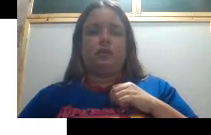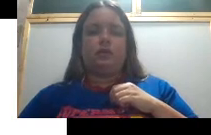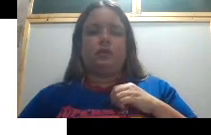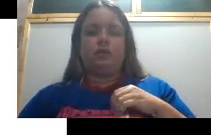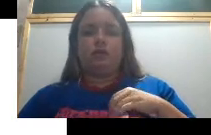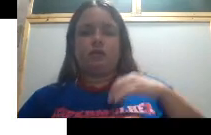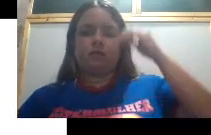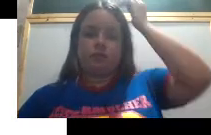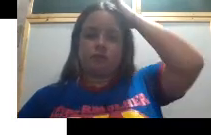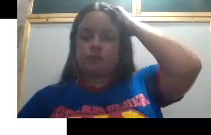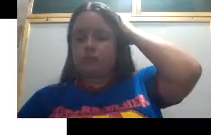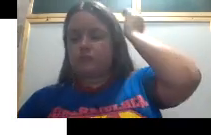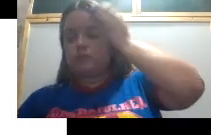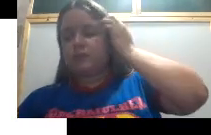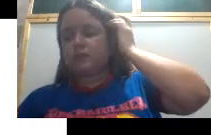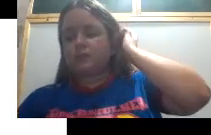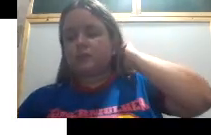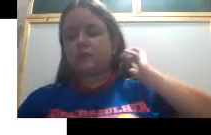E aí